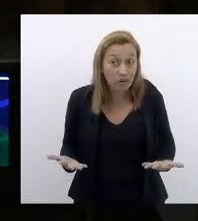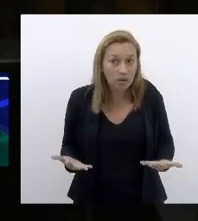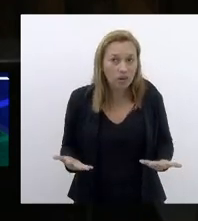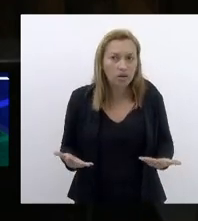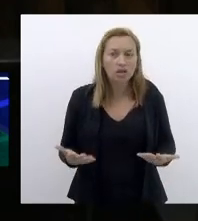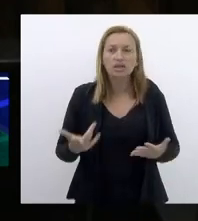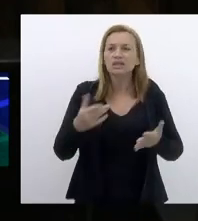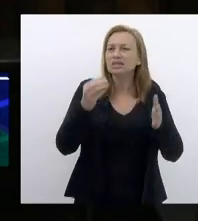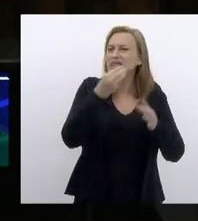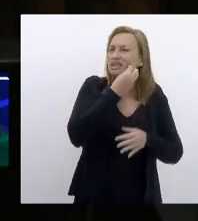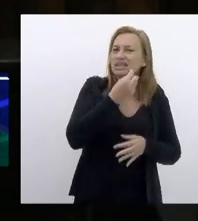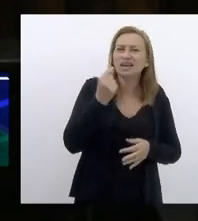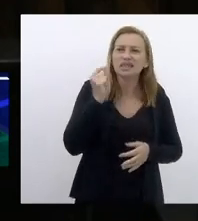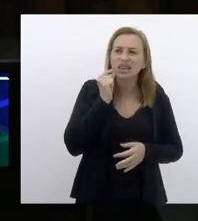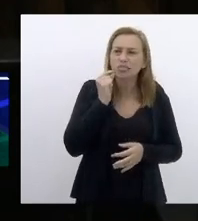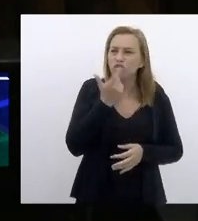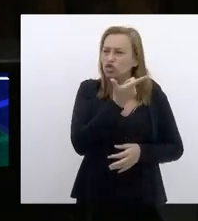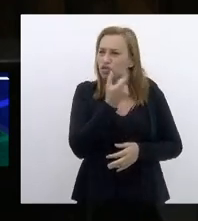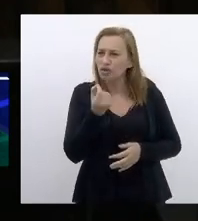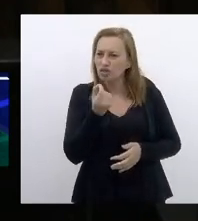Entre setembro de 20